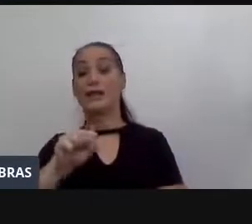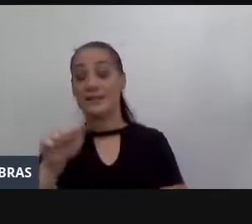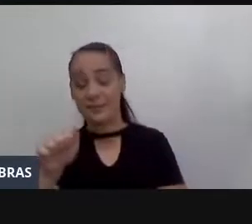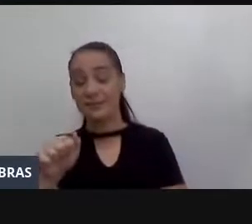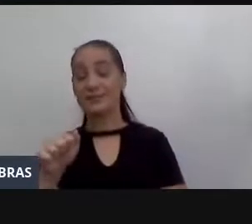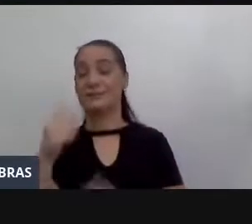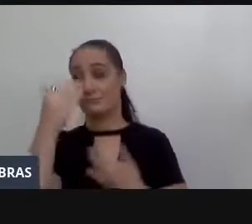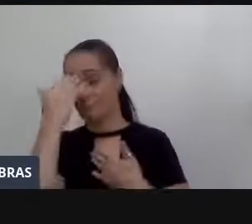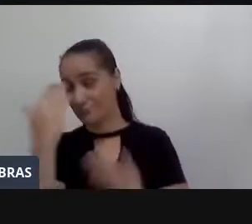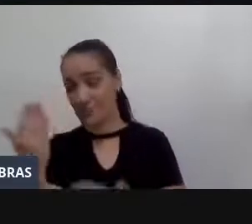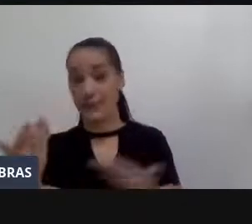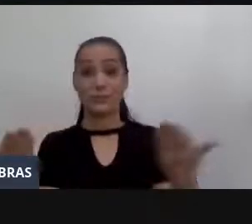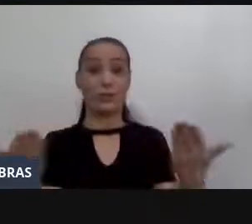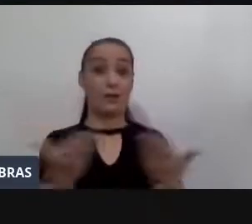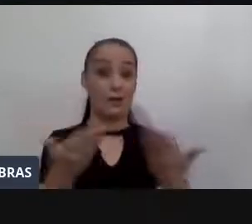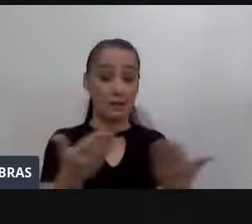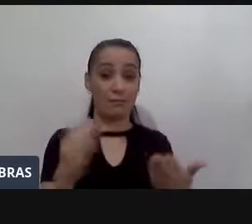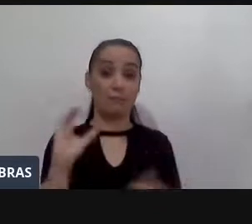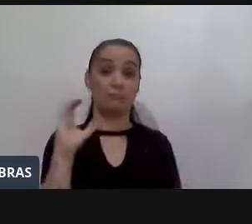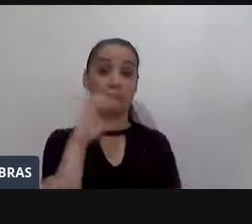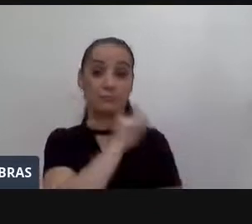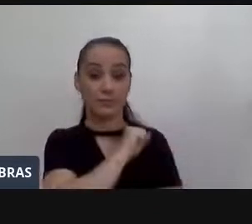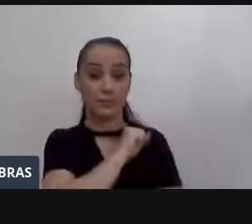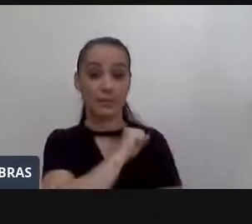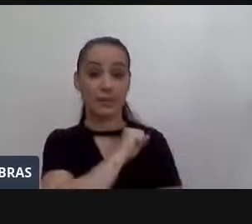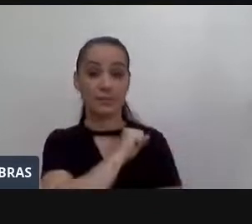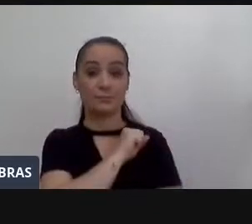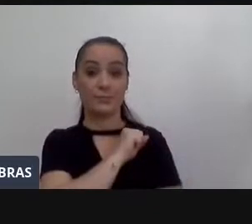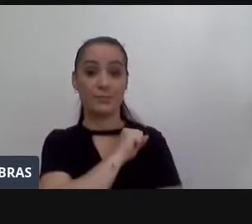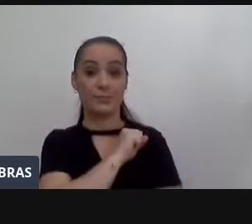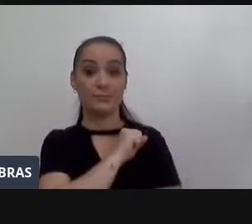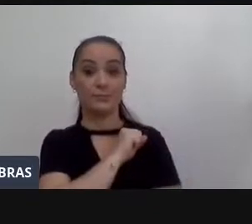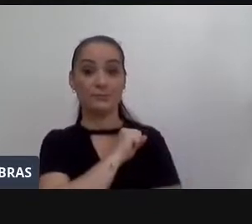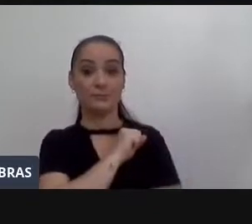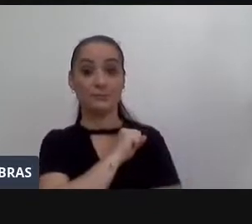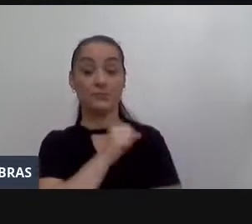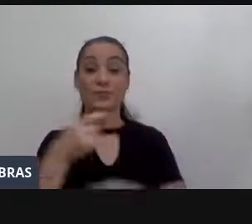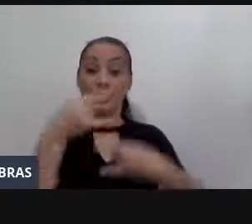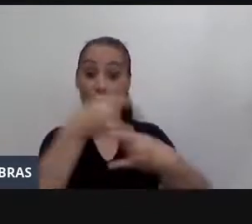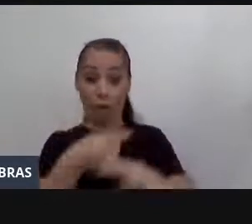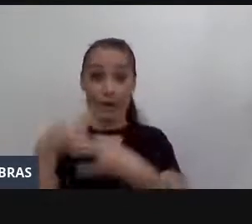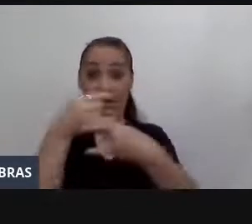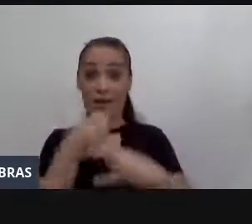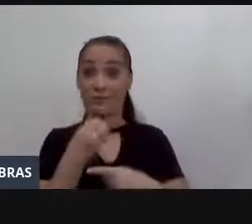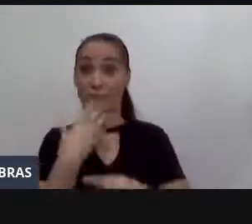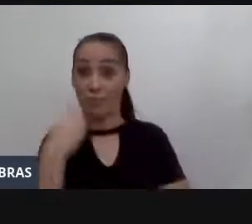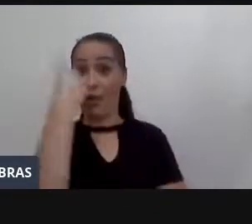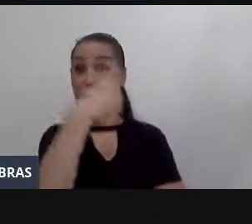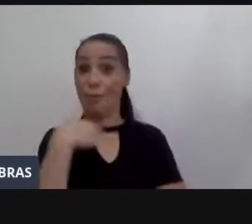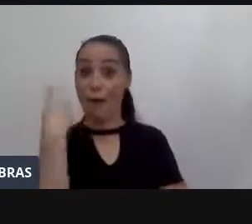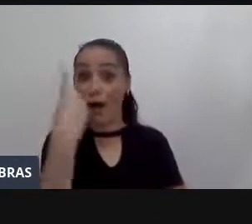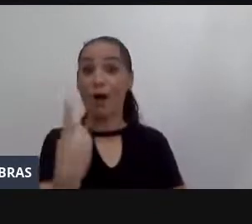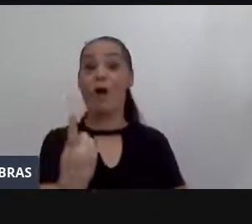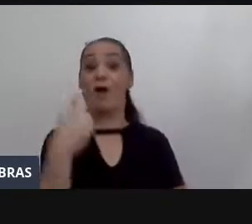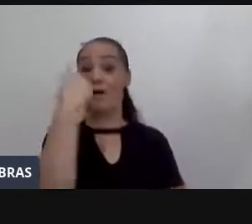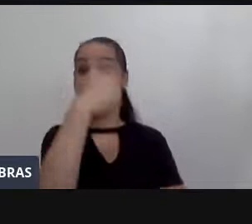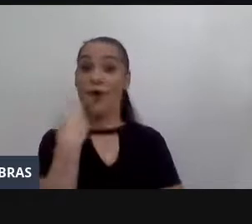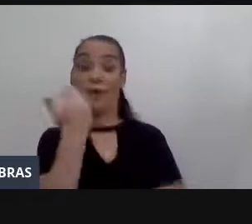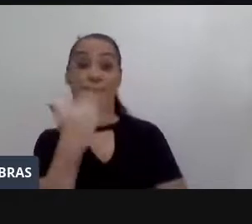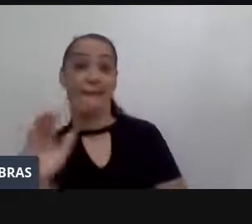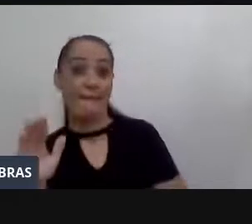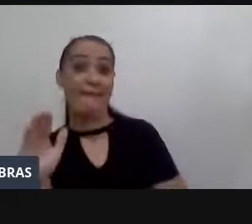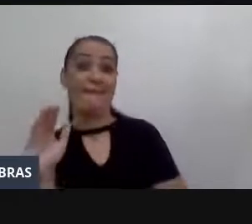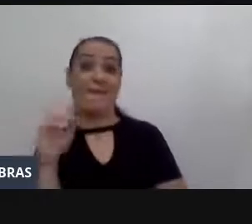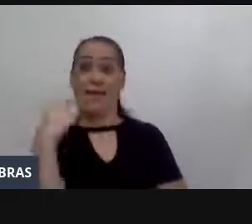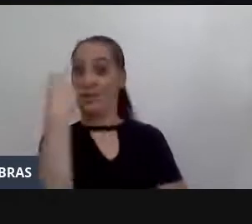para... Olha, a live, eu sempre digo que era bom quando ela fica uma hora e meia. Nós temos aqui há mais de 2 horas e todo mundo participando. Vamos